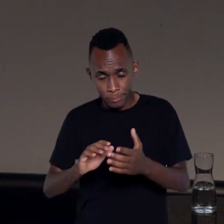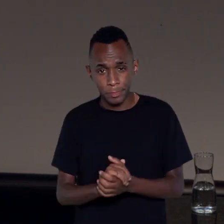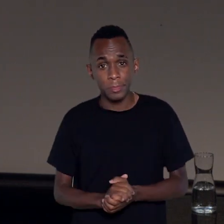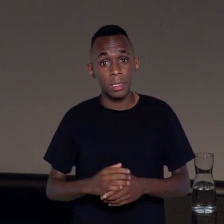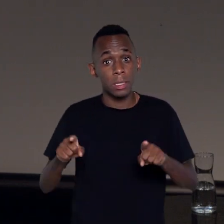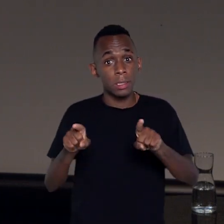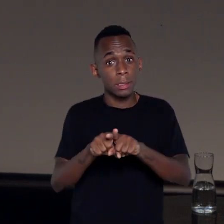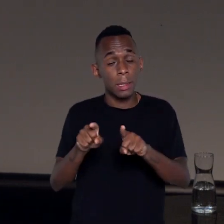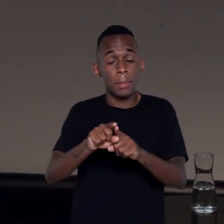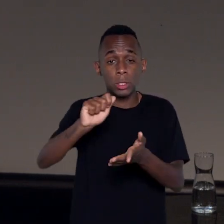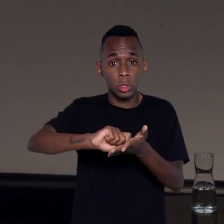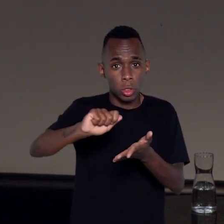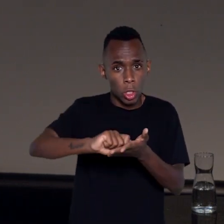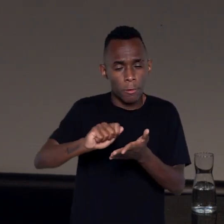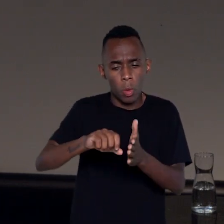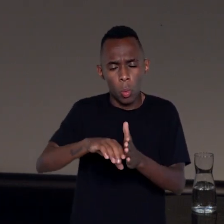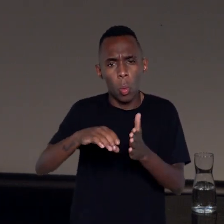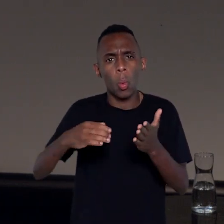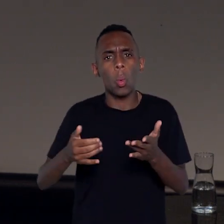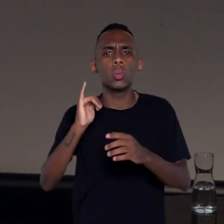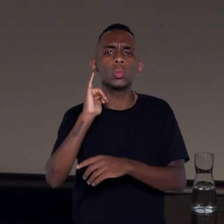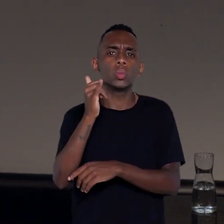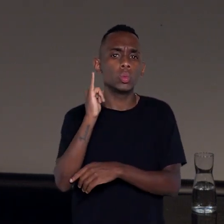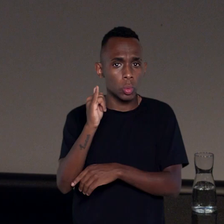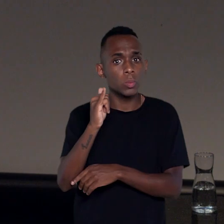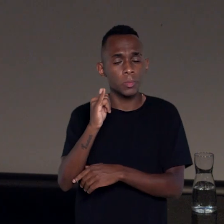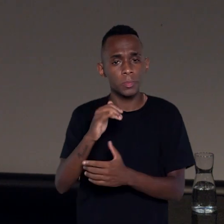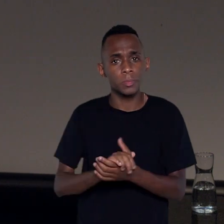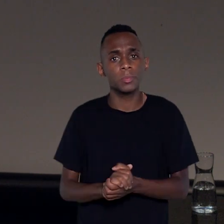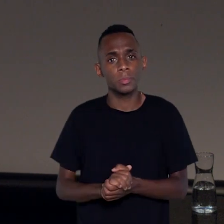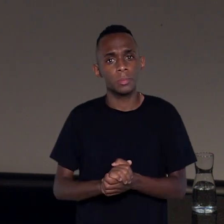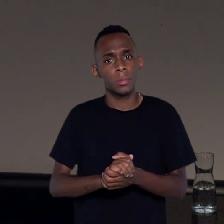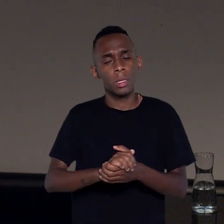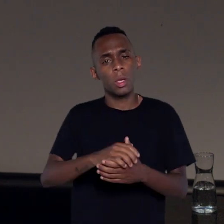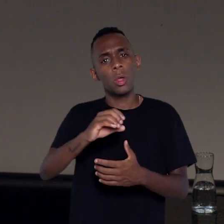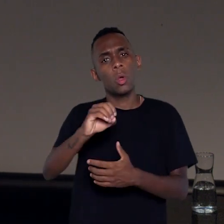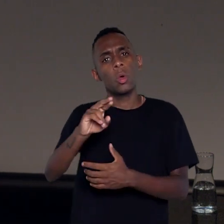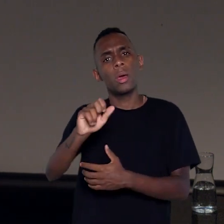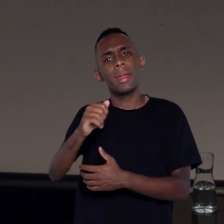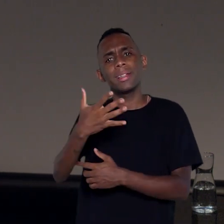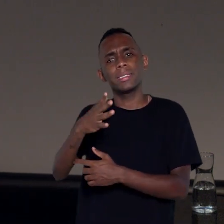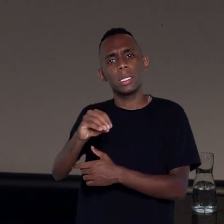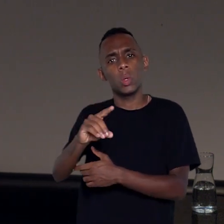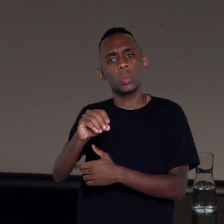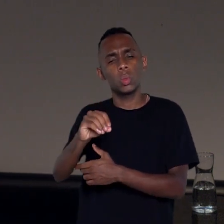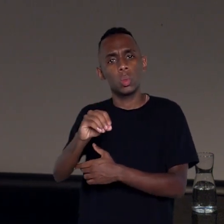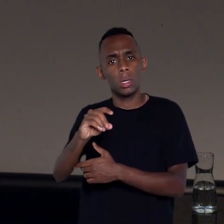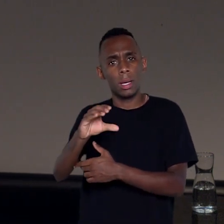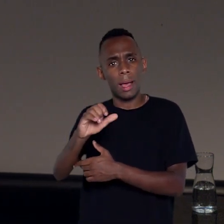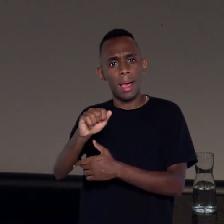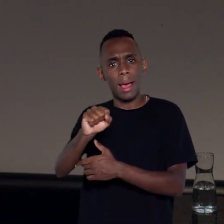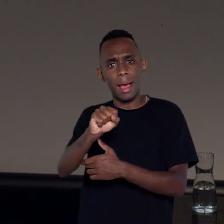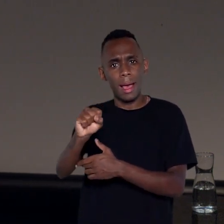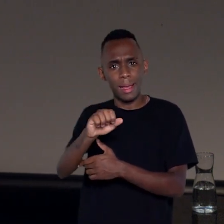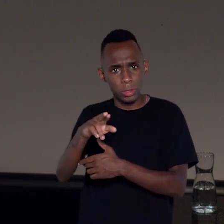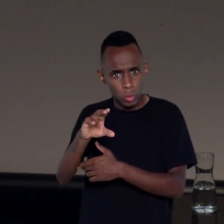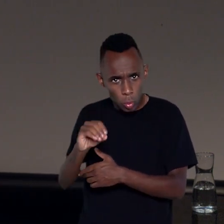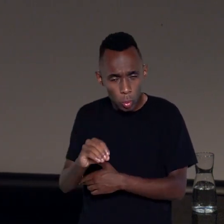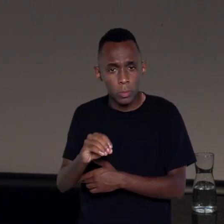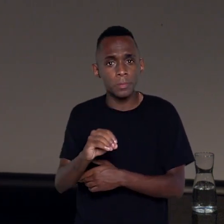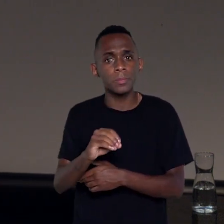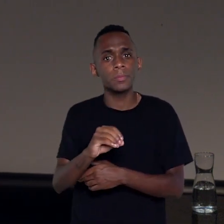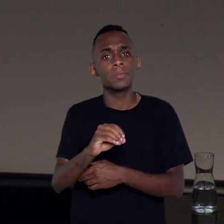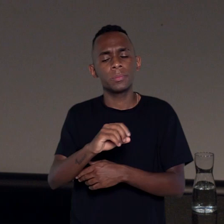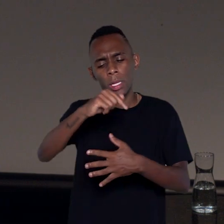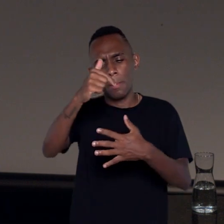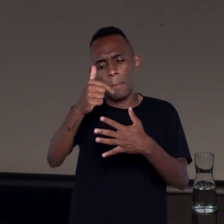Jabuti. Também é autor dos livros de contos Dias, de 2012, A Oração do Carrasco, de 2017, e Doramar